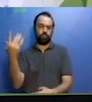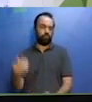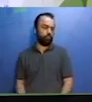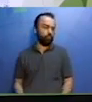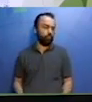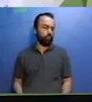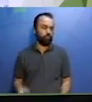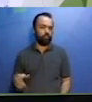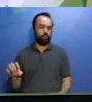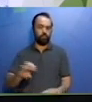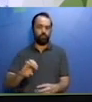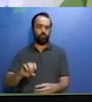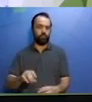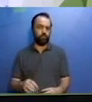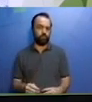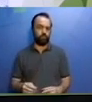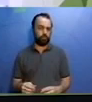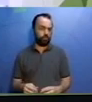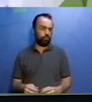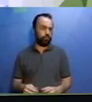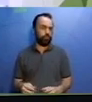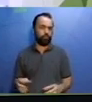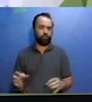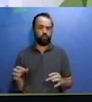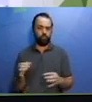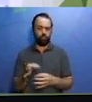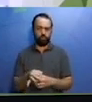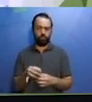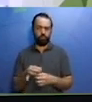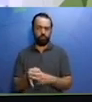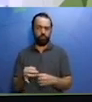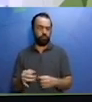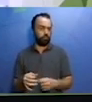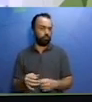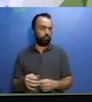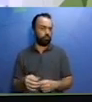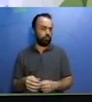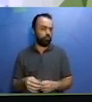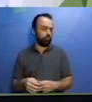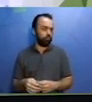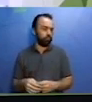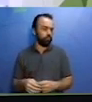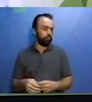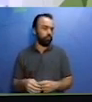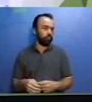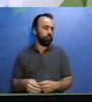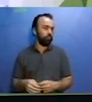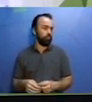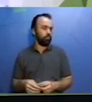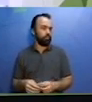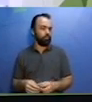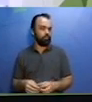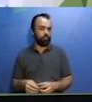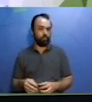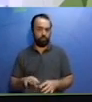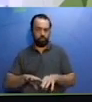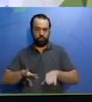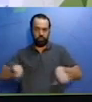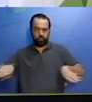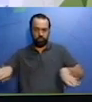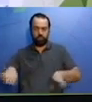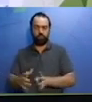Aqui o sal comum, ele cristaliza antes dos outros sais dissolvidos na água, que assim ele é